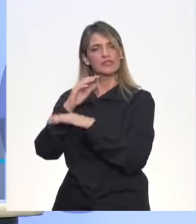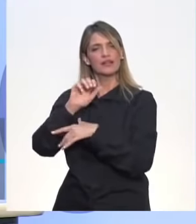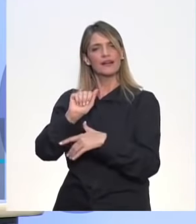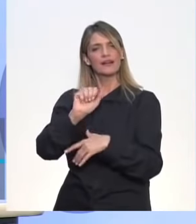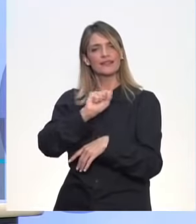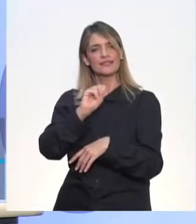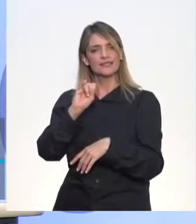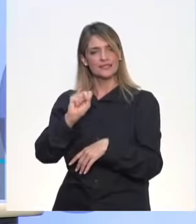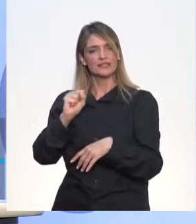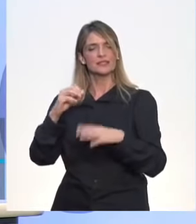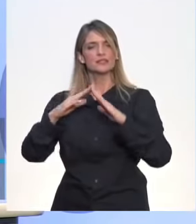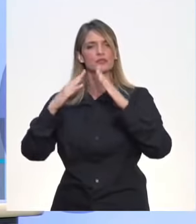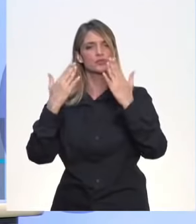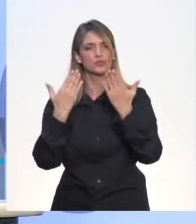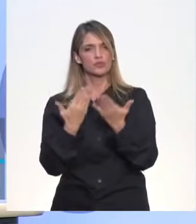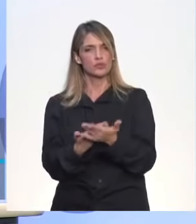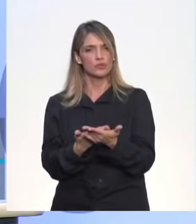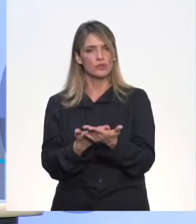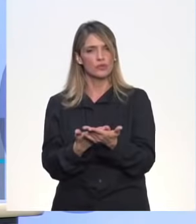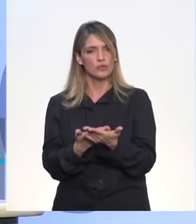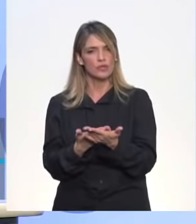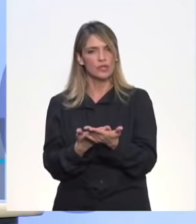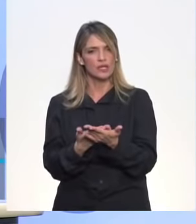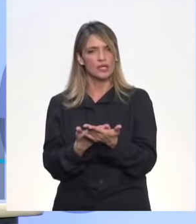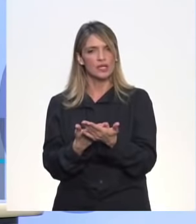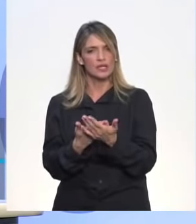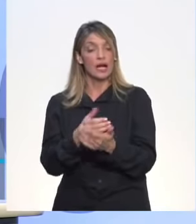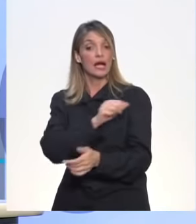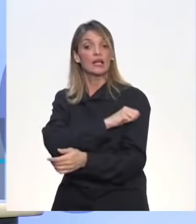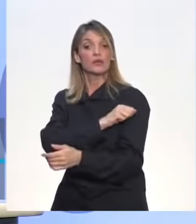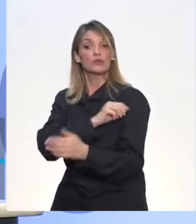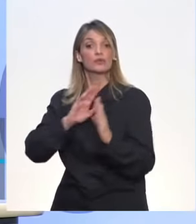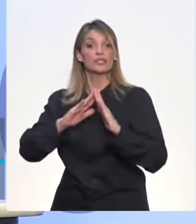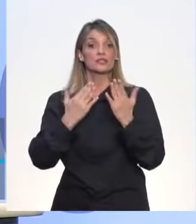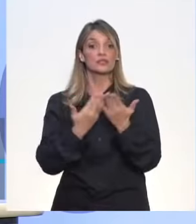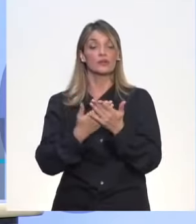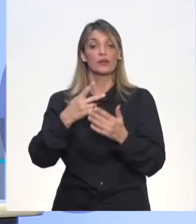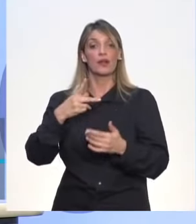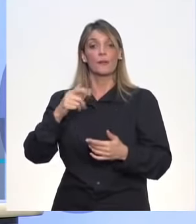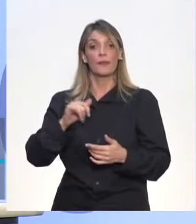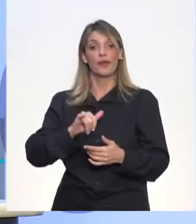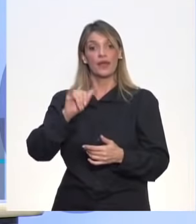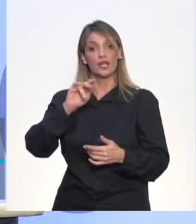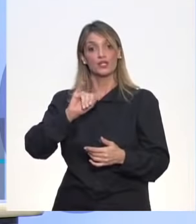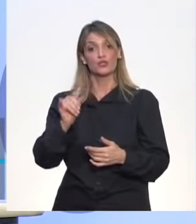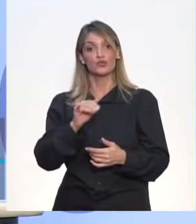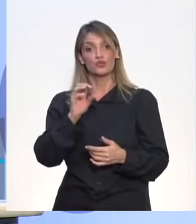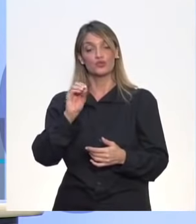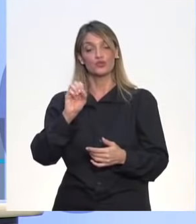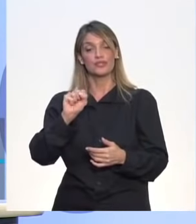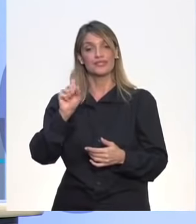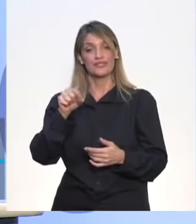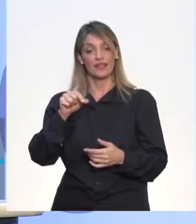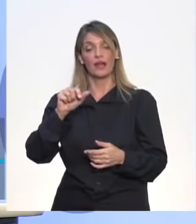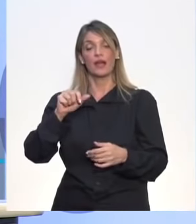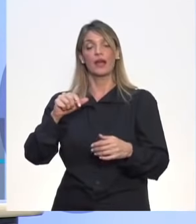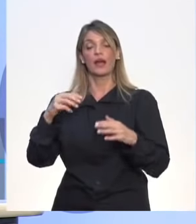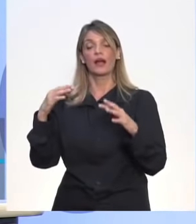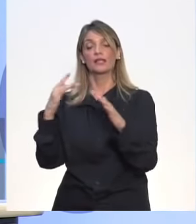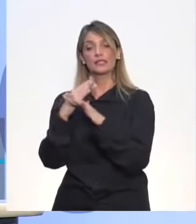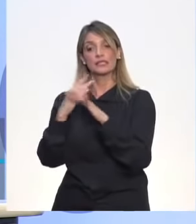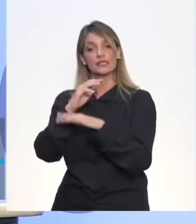escola bem a perdão são os alunos da Escola p e José Augusto Ribeiro perdão lá de Assis